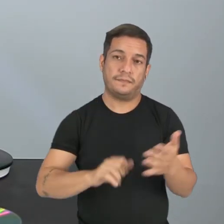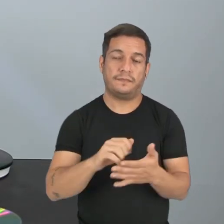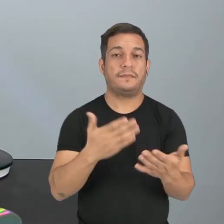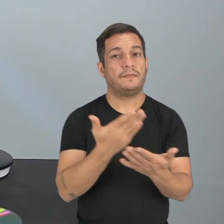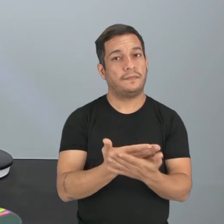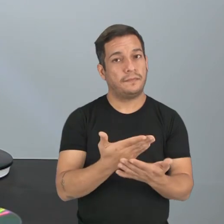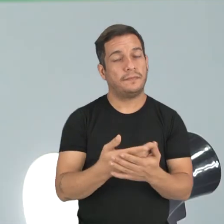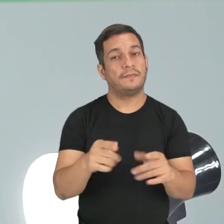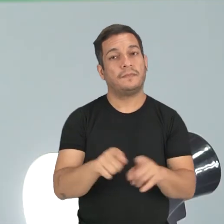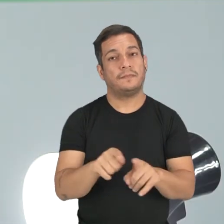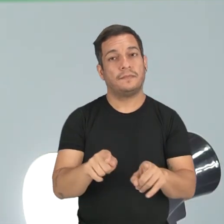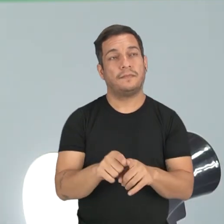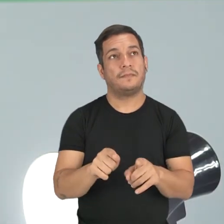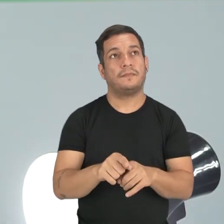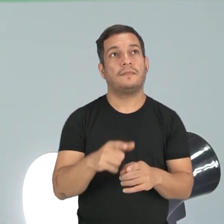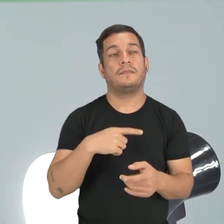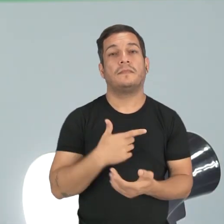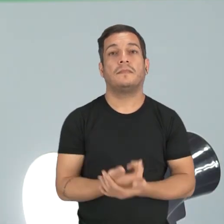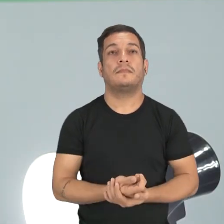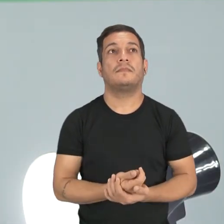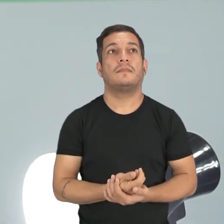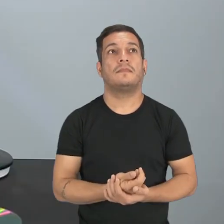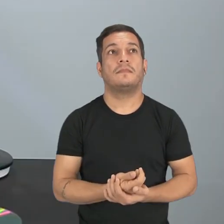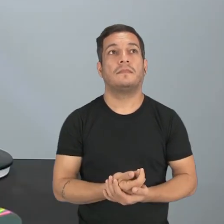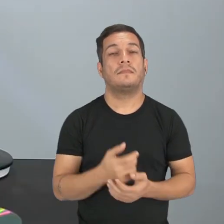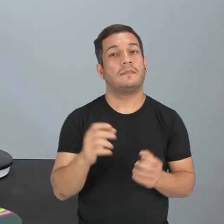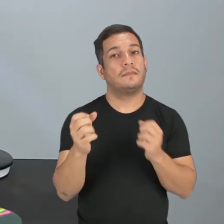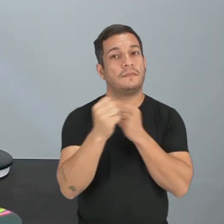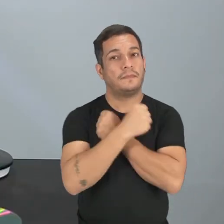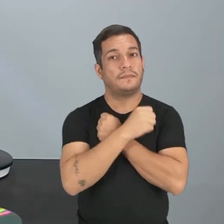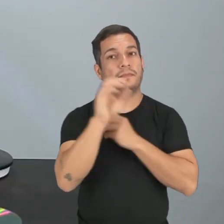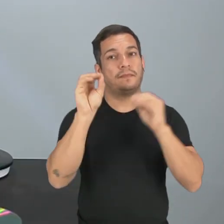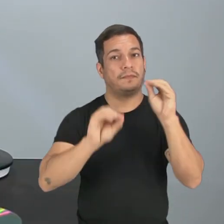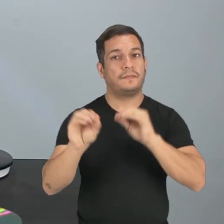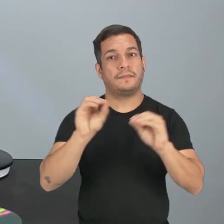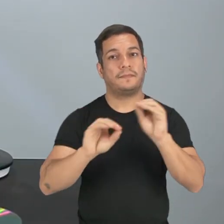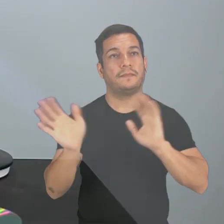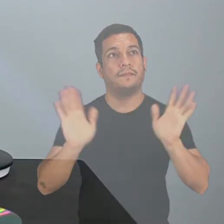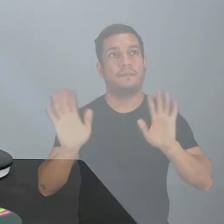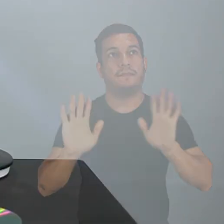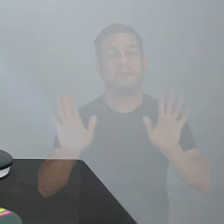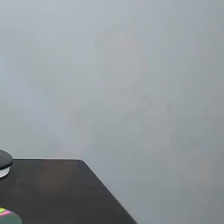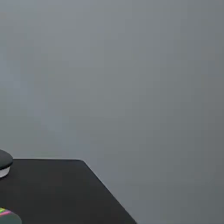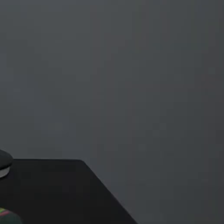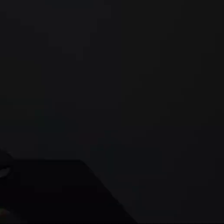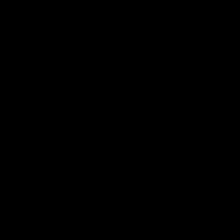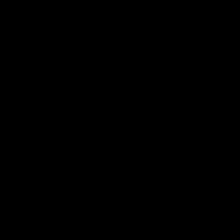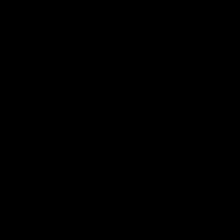mais esse conteúdo, certo? E um grande beijo e até mais!